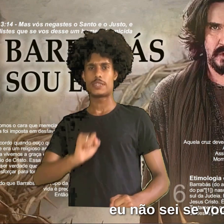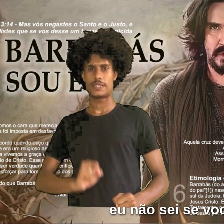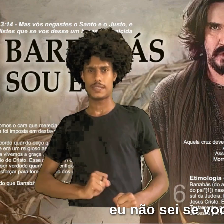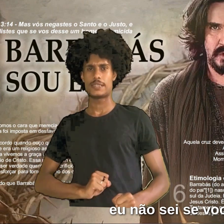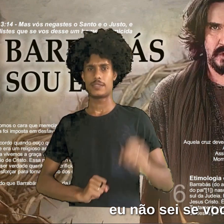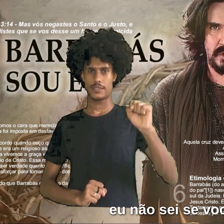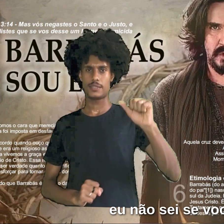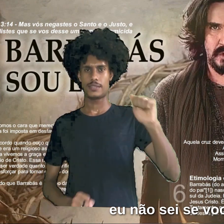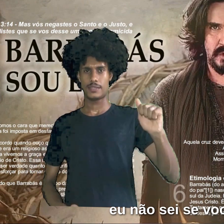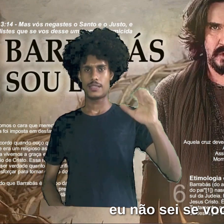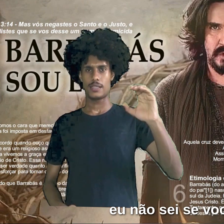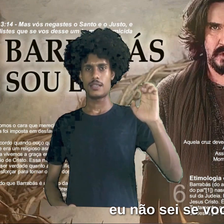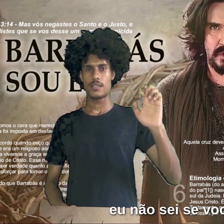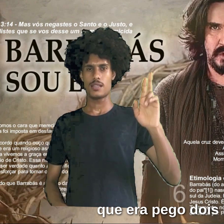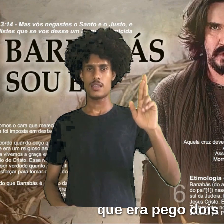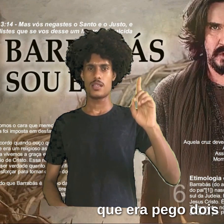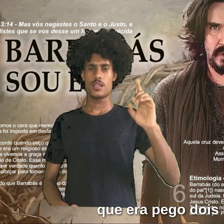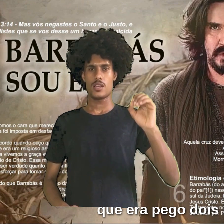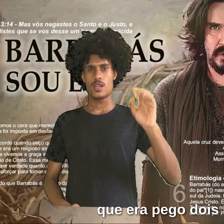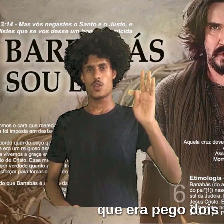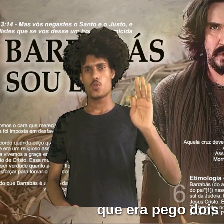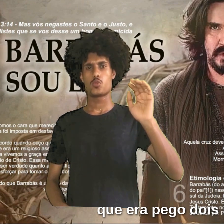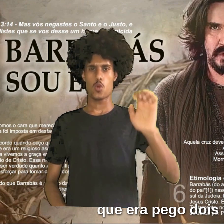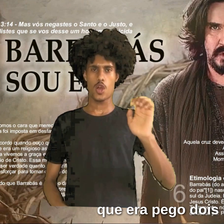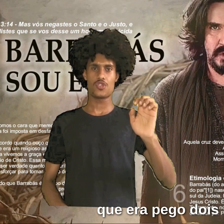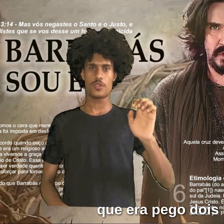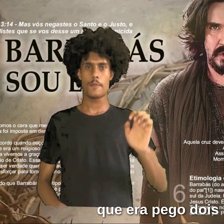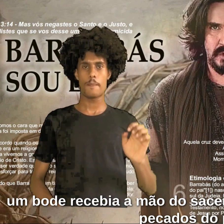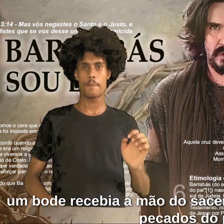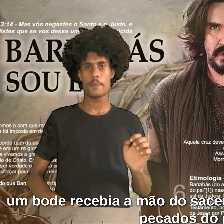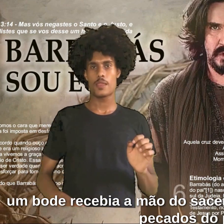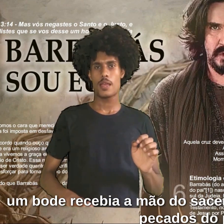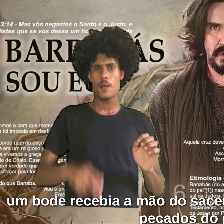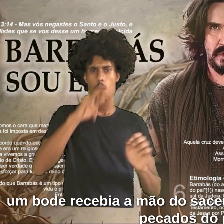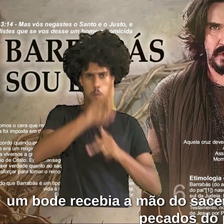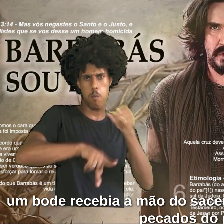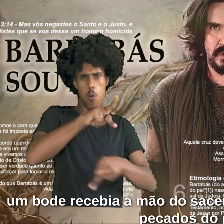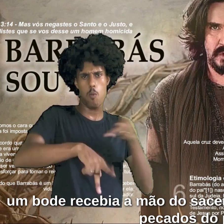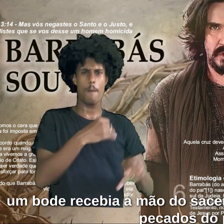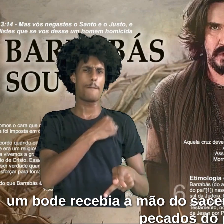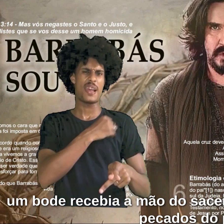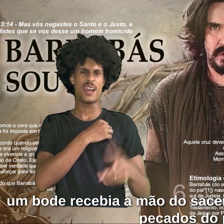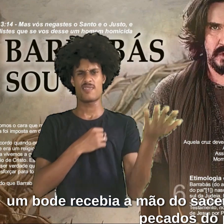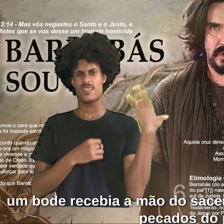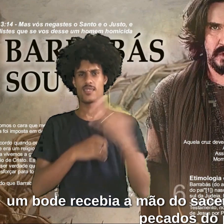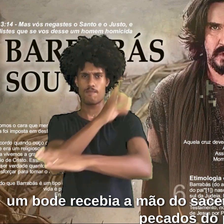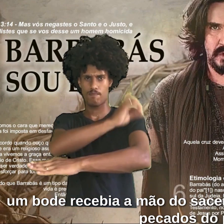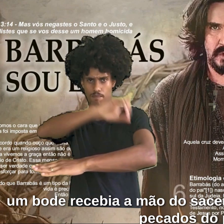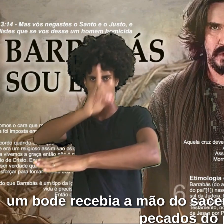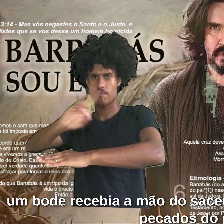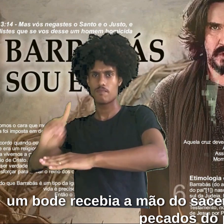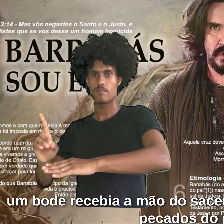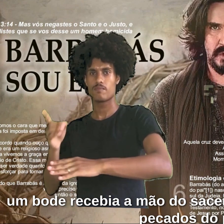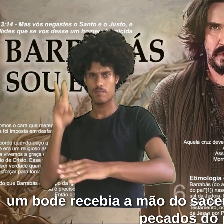lembra que o povo era perdoado, era pego 2 bodes, né? Um bode recebia a mão do sacerdote,